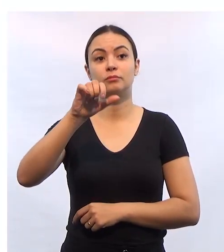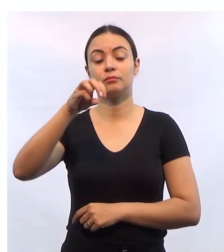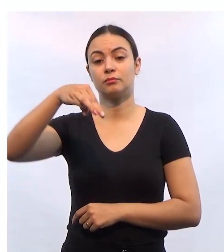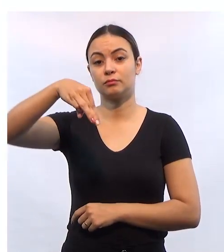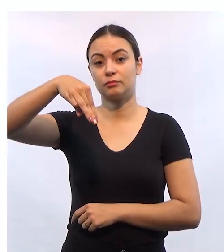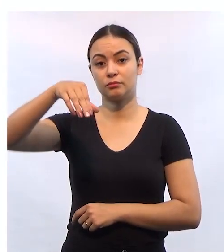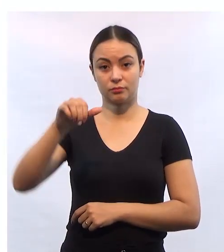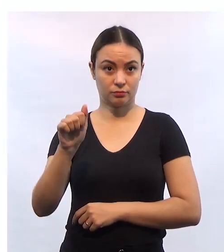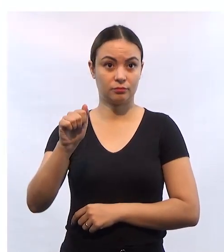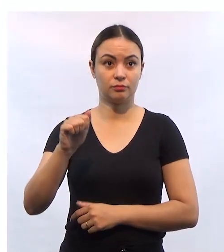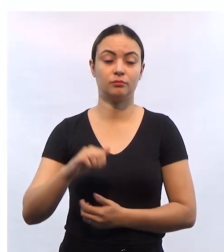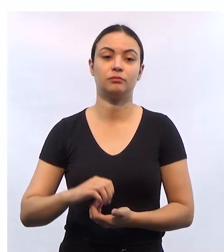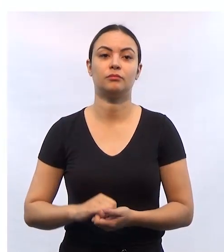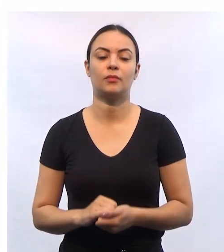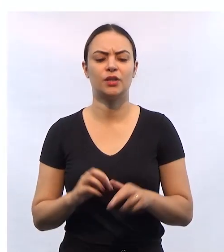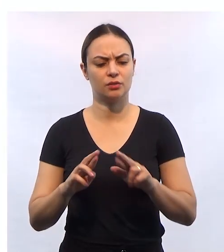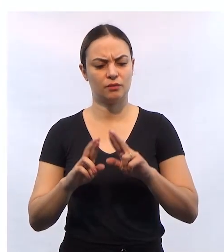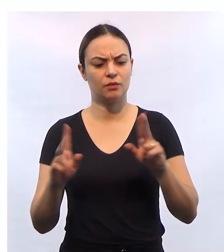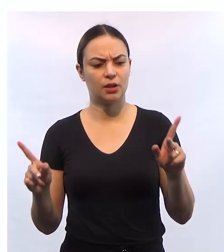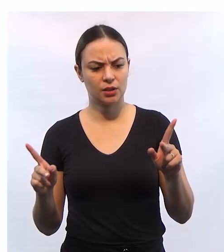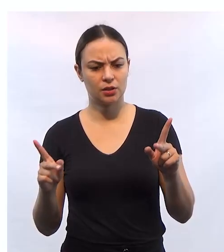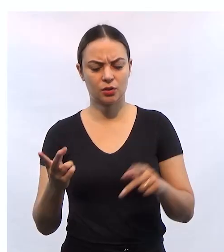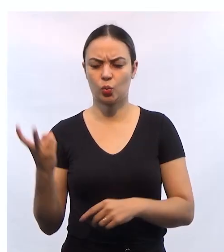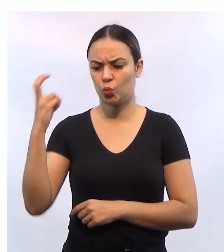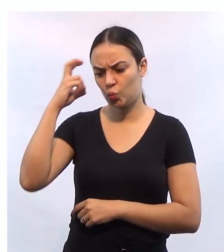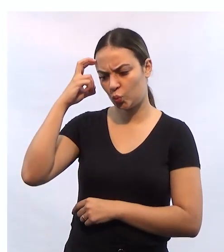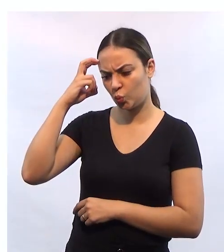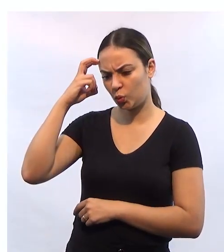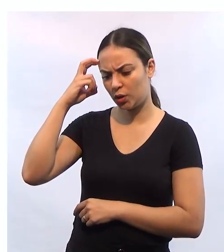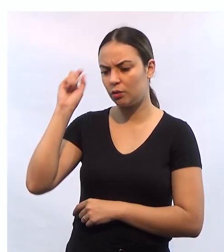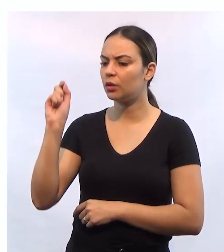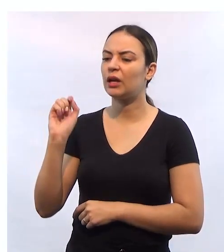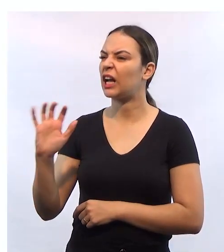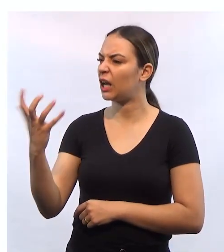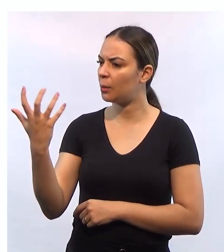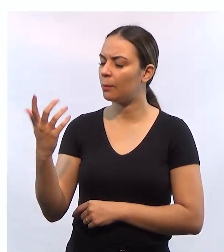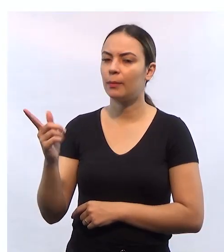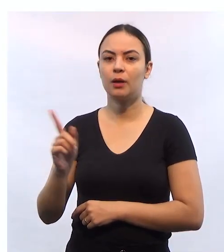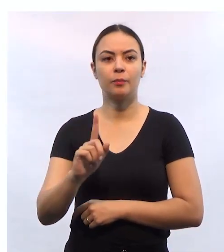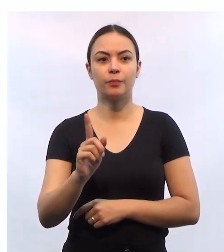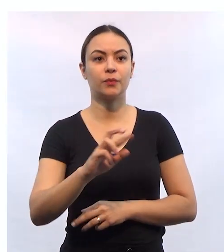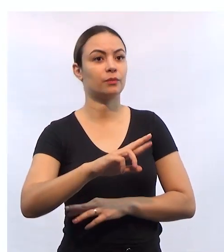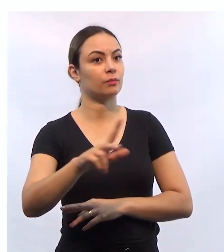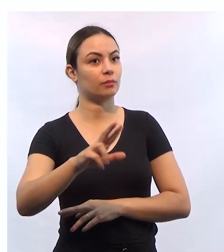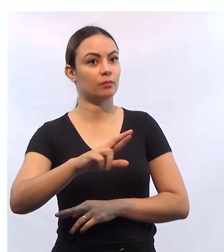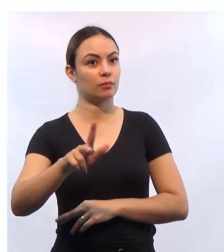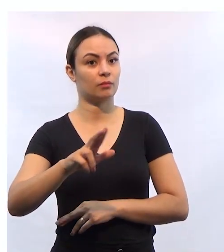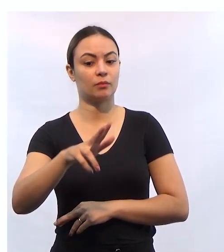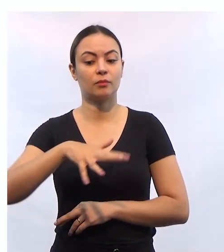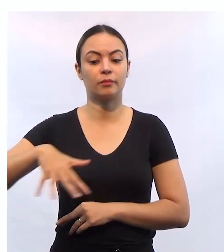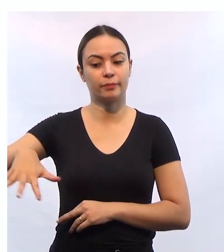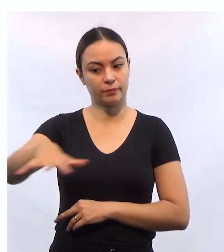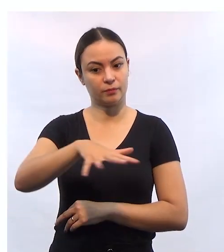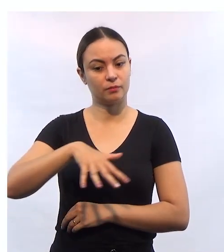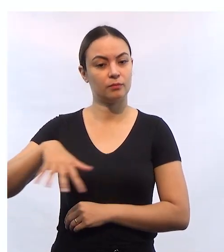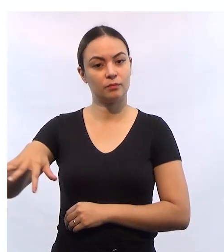clima organizacional. Professor, o clima não é diferente da cultura? Sim, vou explicar por quê. Constitui o meio